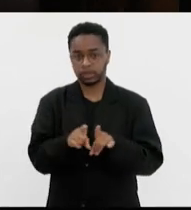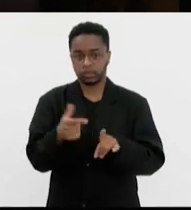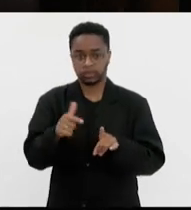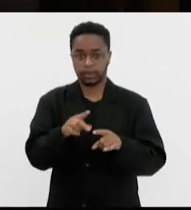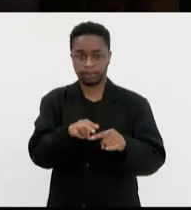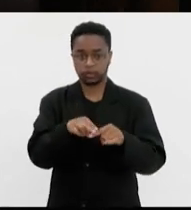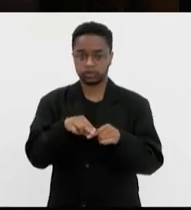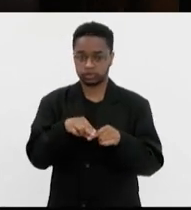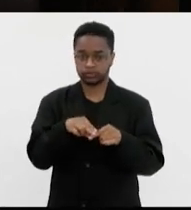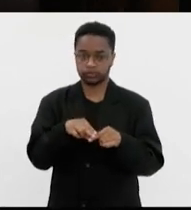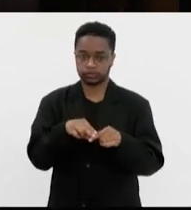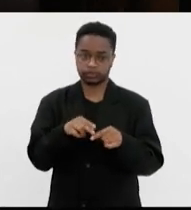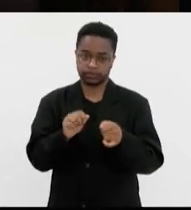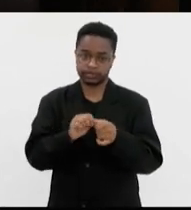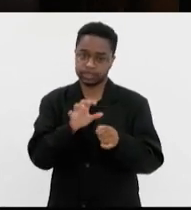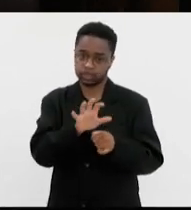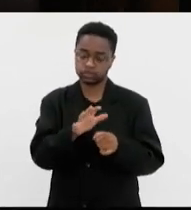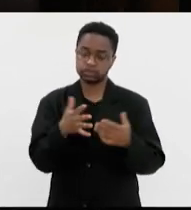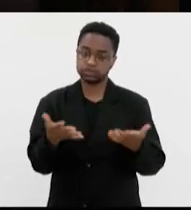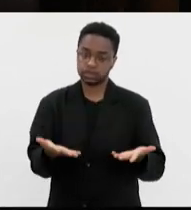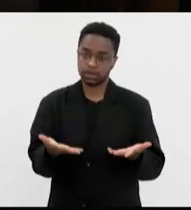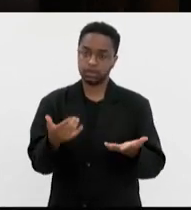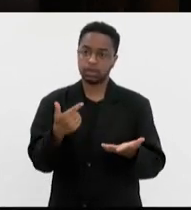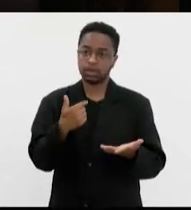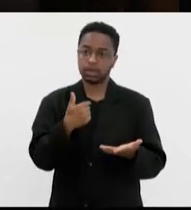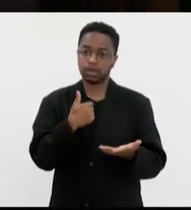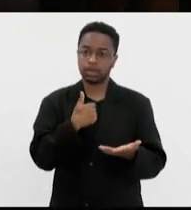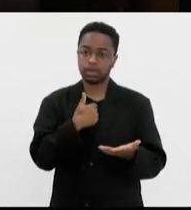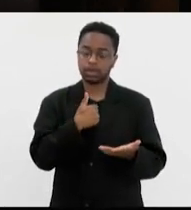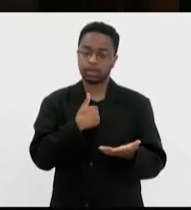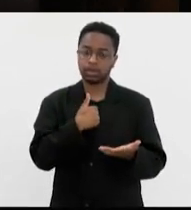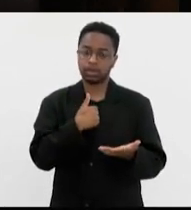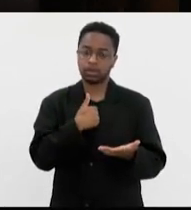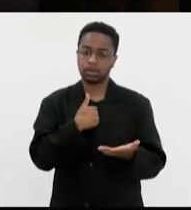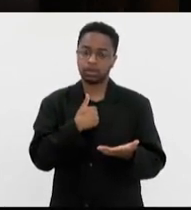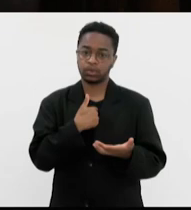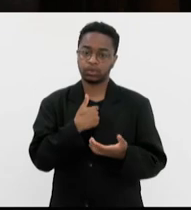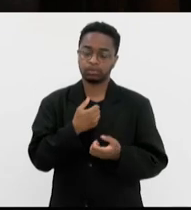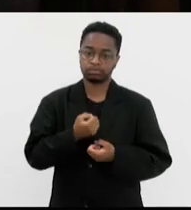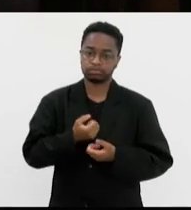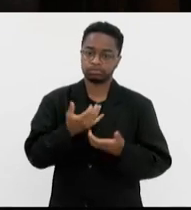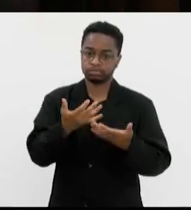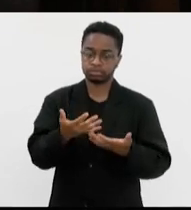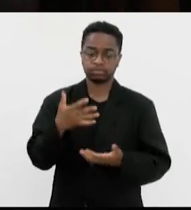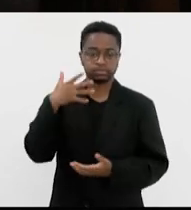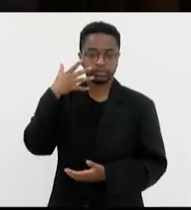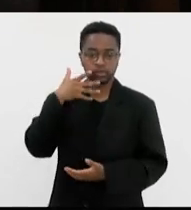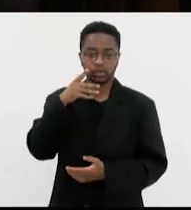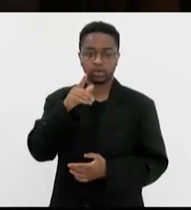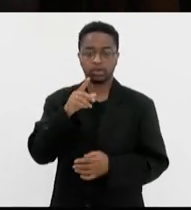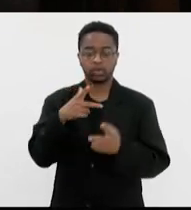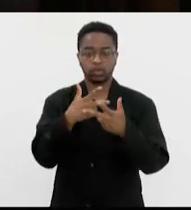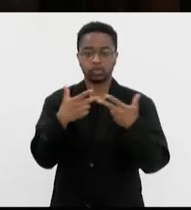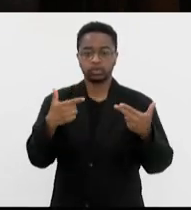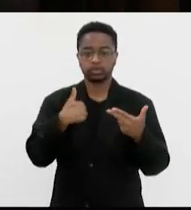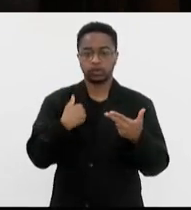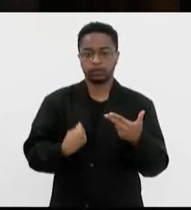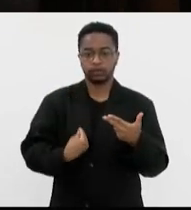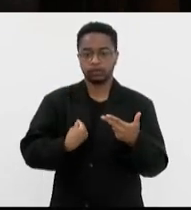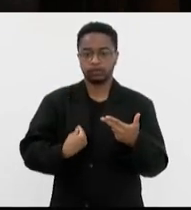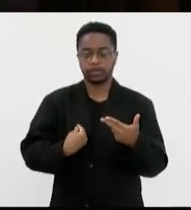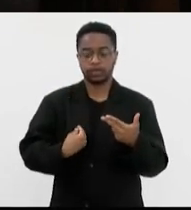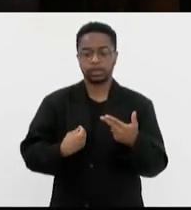motivo para isso. Portanto, fica aqui a minha declaração do que eu vivi ali na Avenida